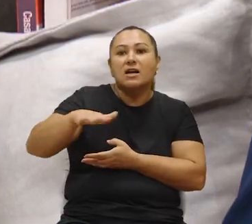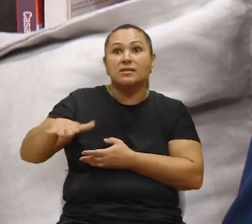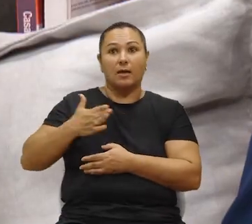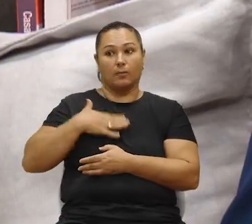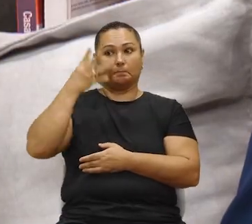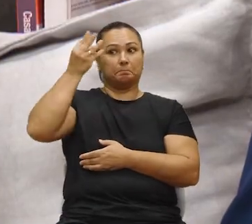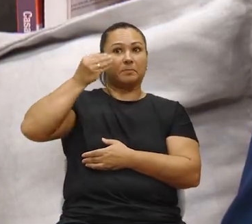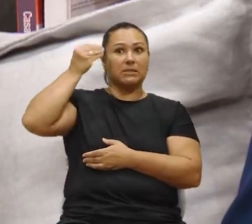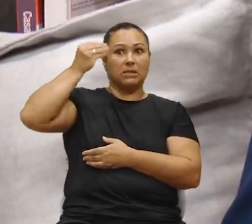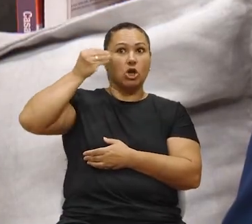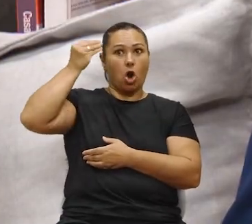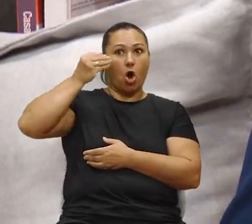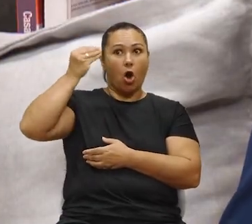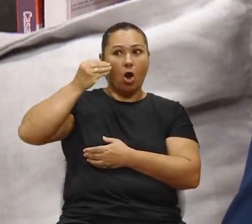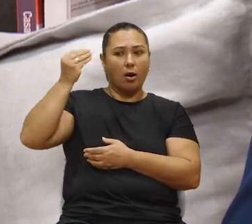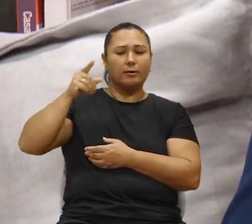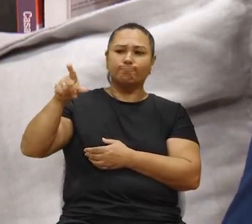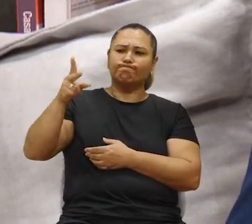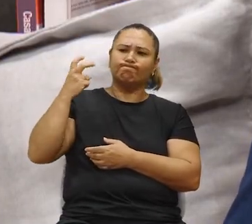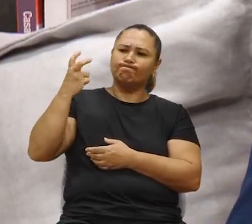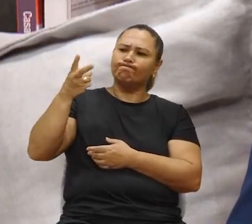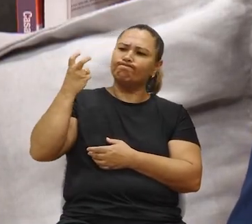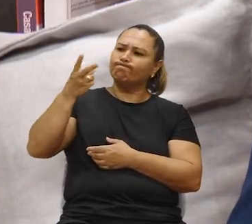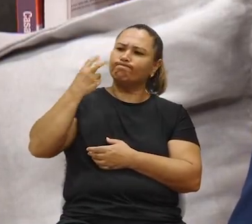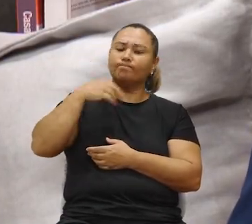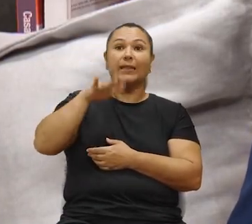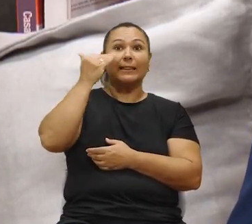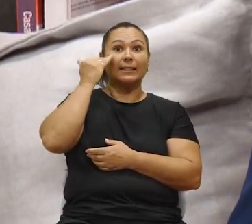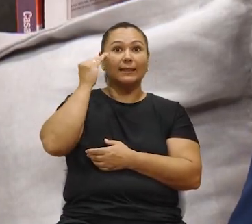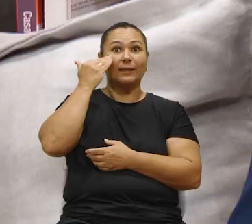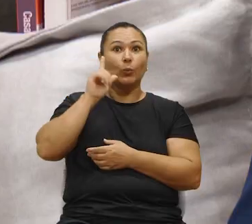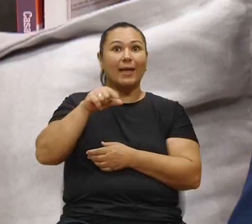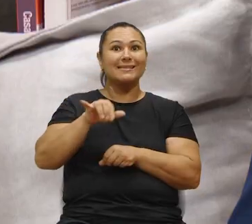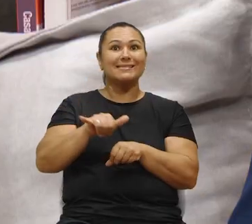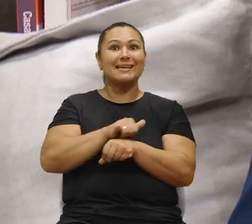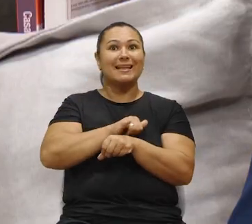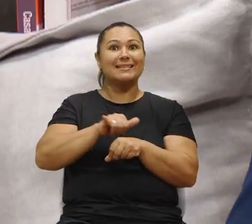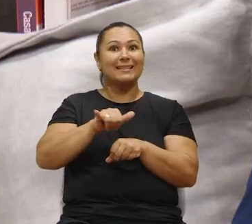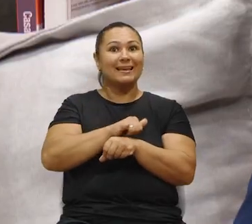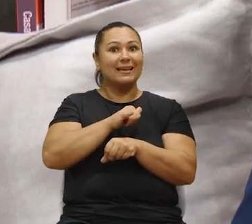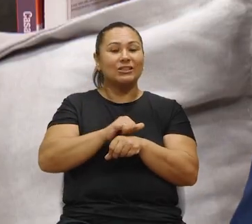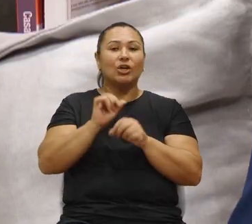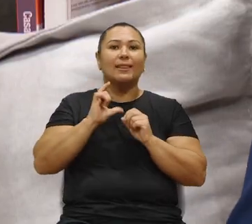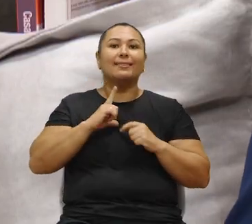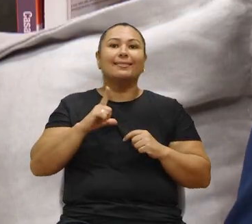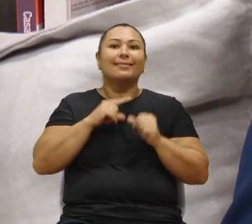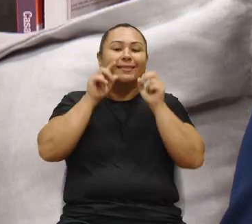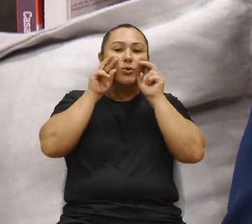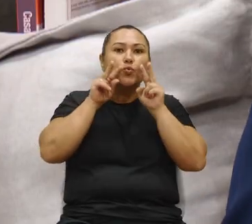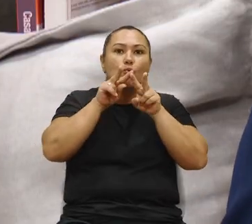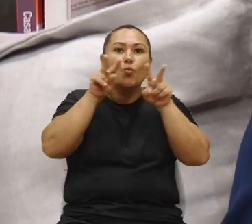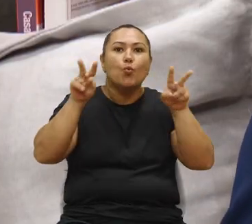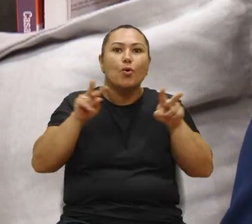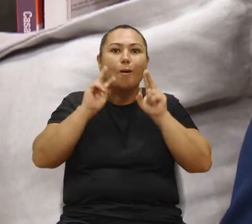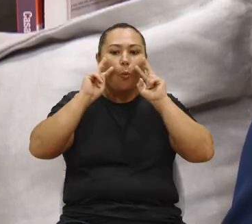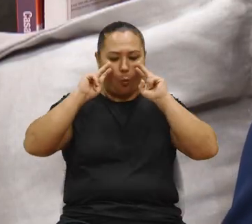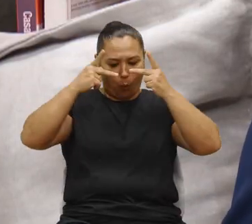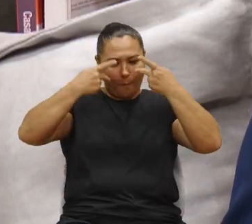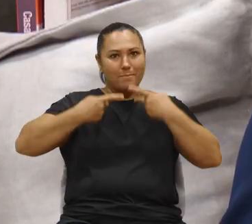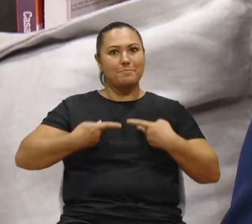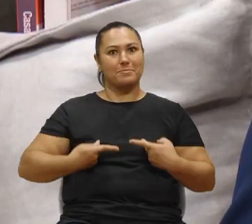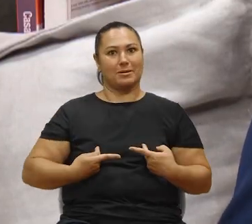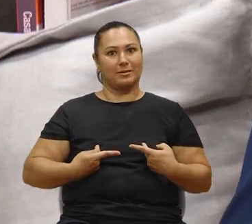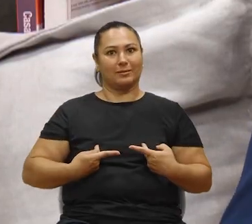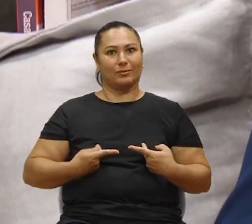dela, né? Então, como psicóloga, eu entendo que é extremamente estratégico nós termos este